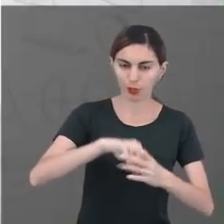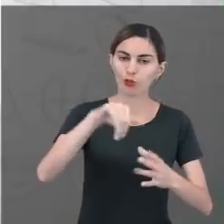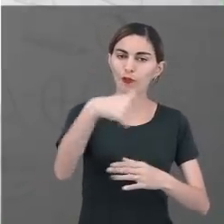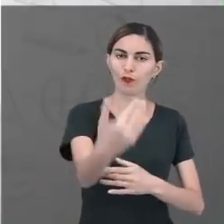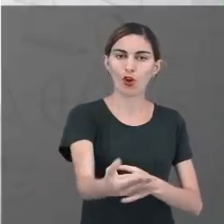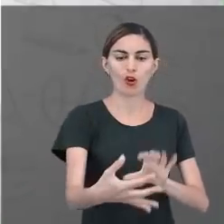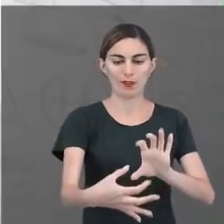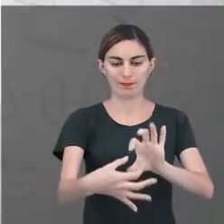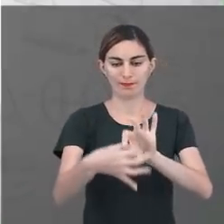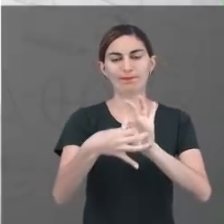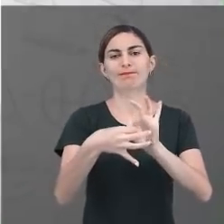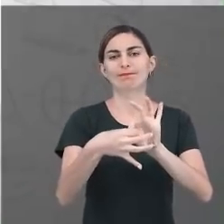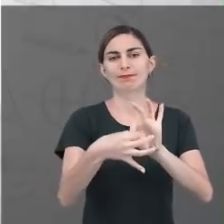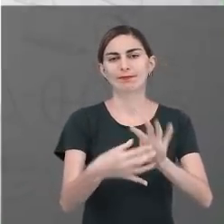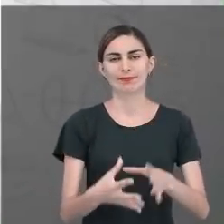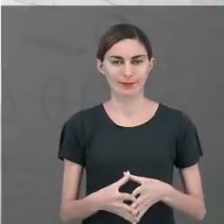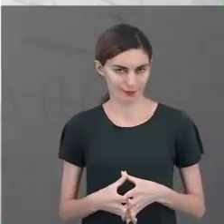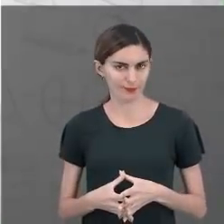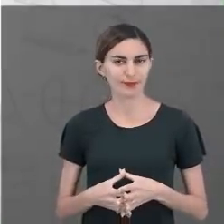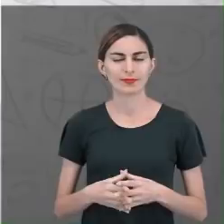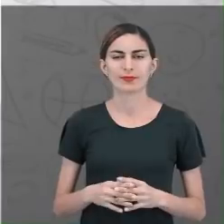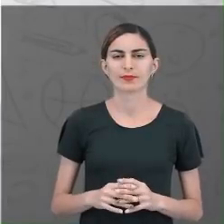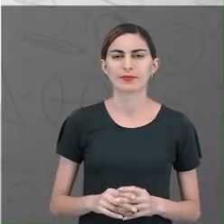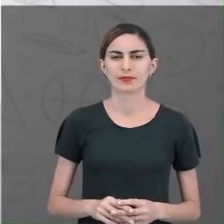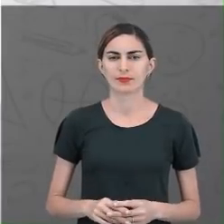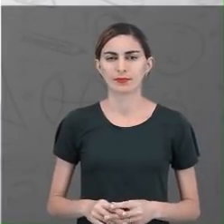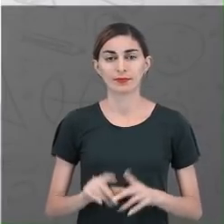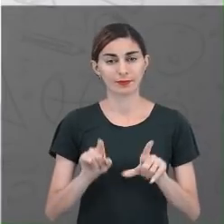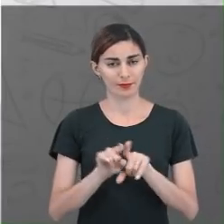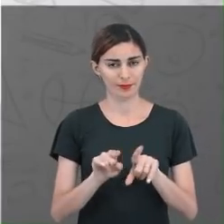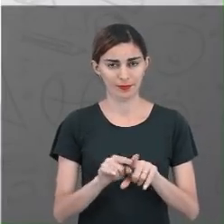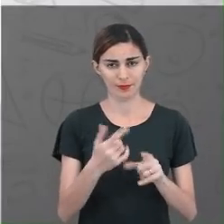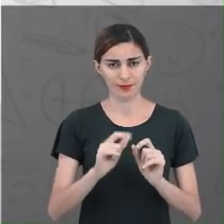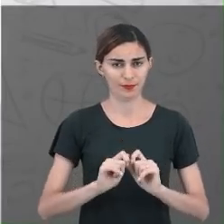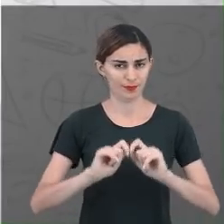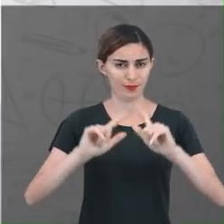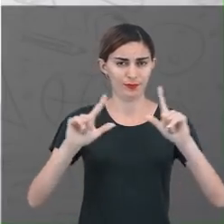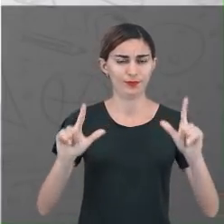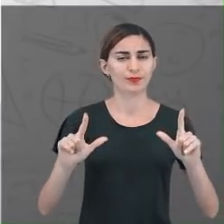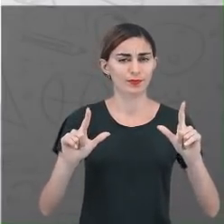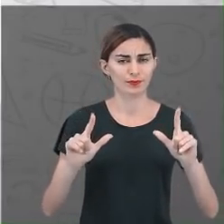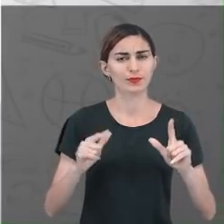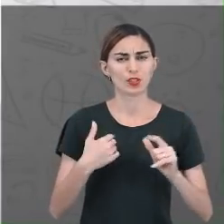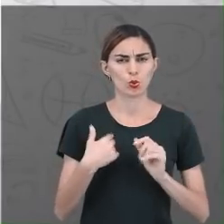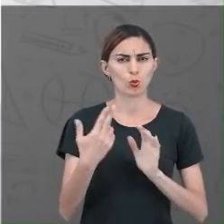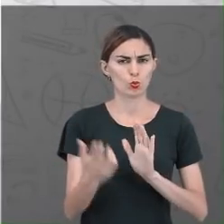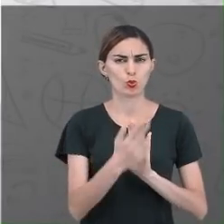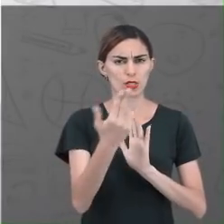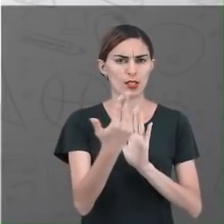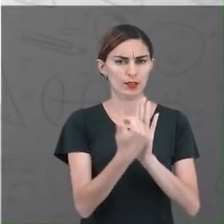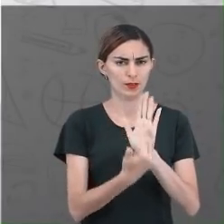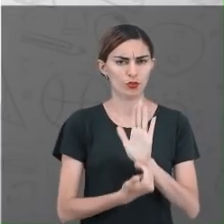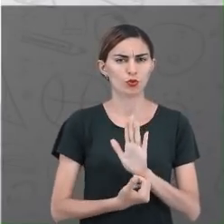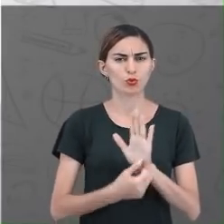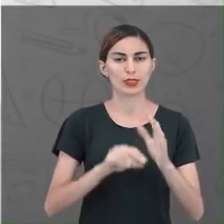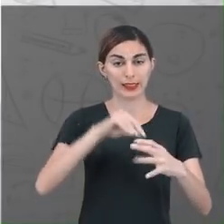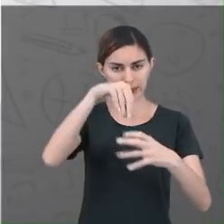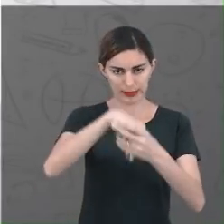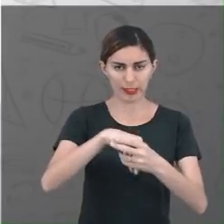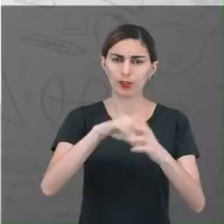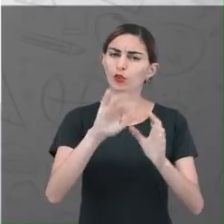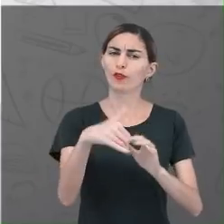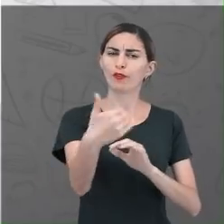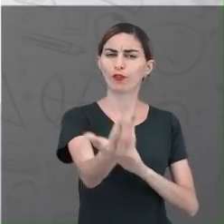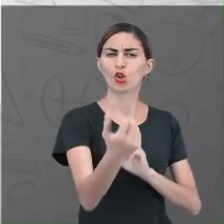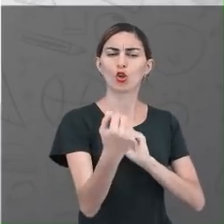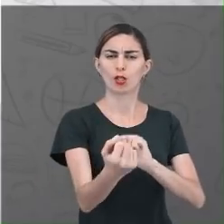esse ambiente interno com o ambiente externo. Isso é muito utilizado em design quando você tem uma paisagem externa que